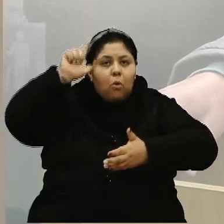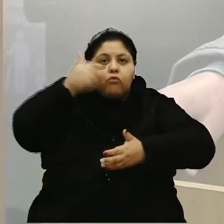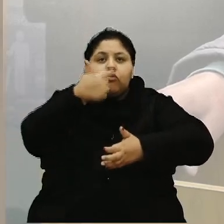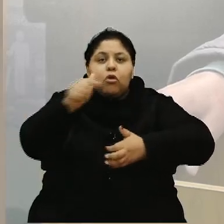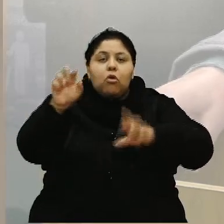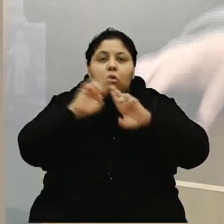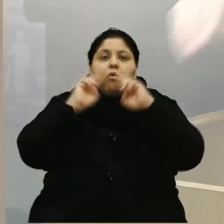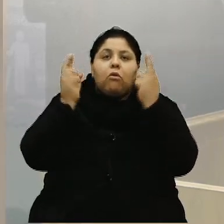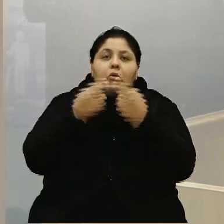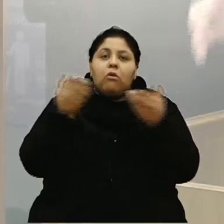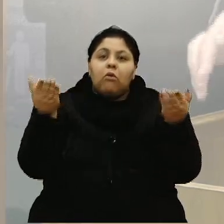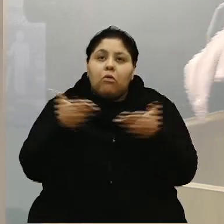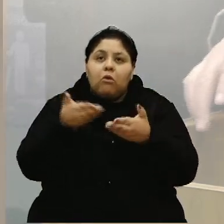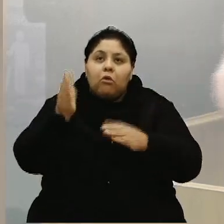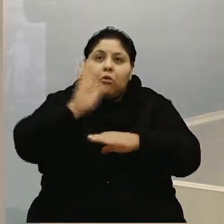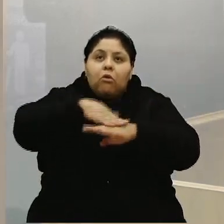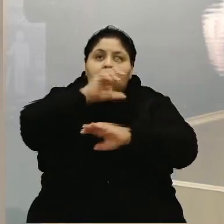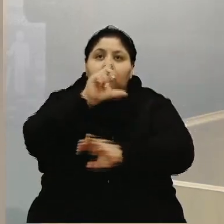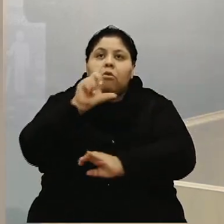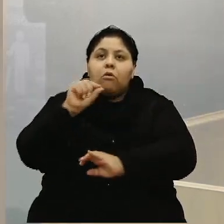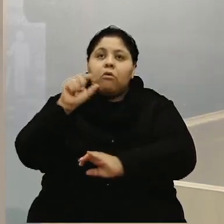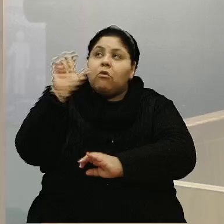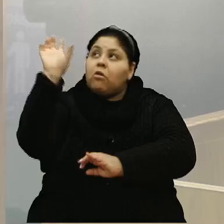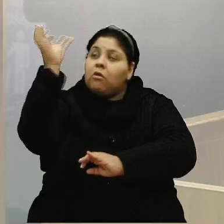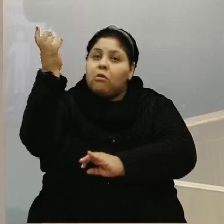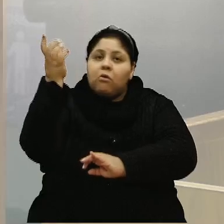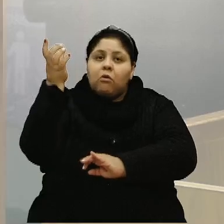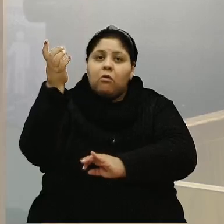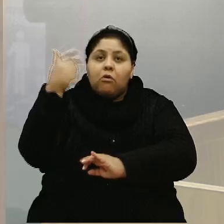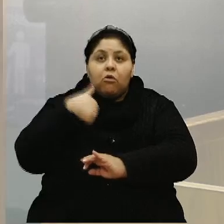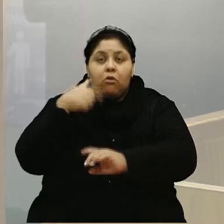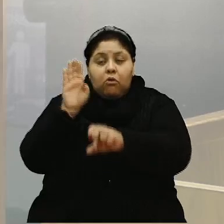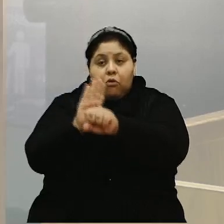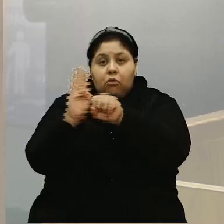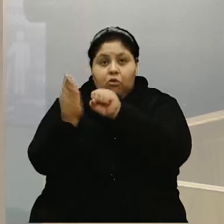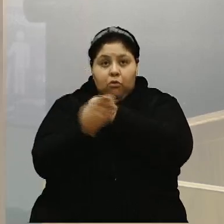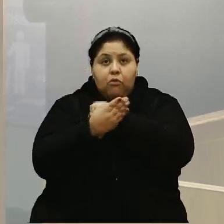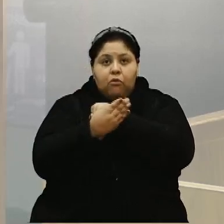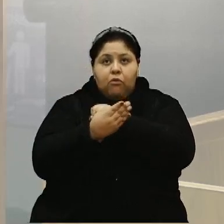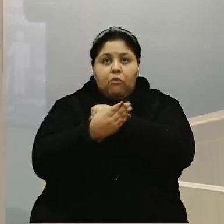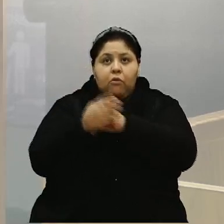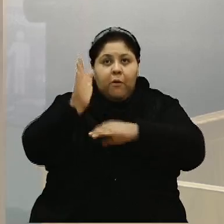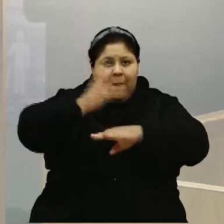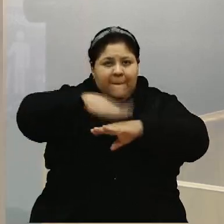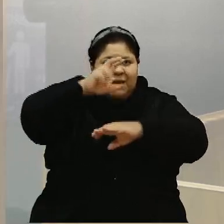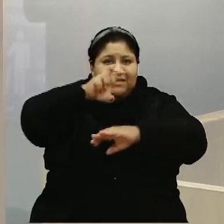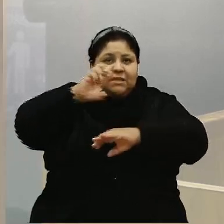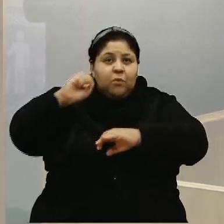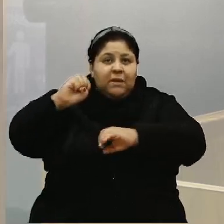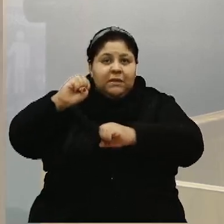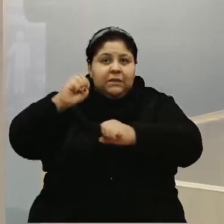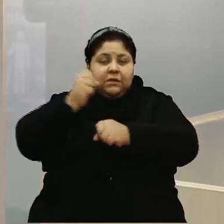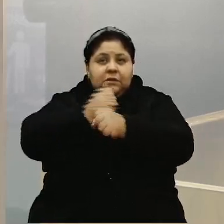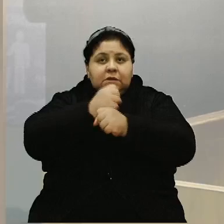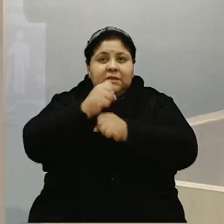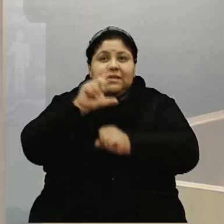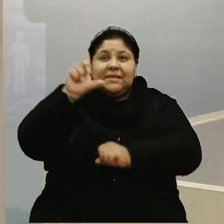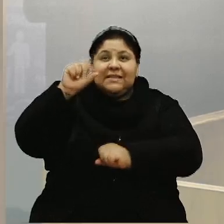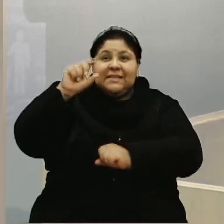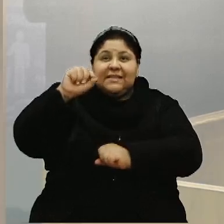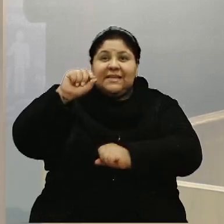vão dar mais 10 lâmpadas para as prioridades, porque eu, no meu bairro, sou morador do Fátima há mais de 50 anos, tem 10 lâmpadas queimadas numa